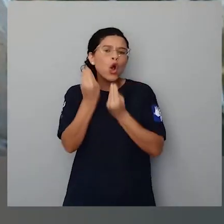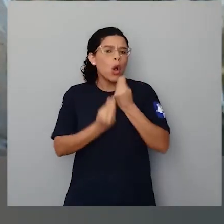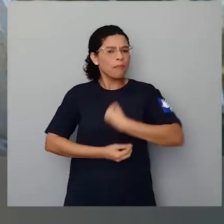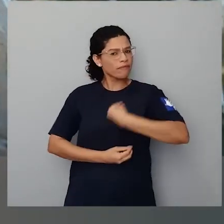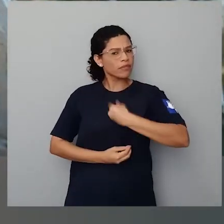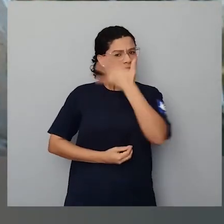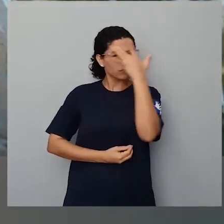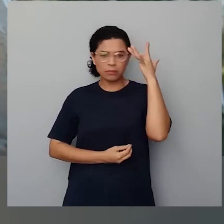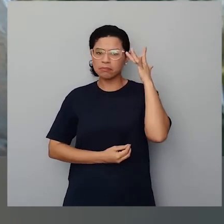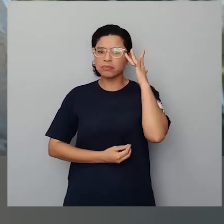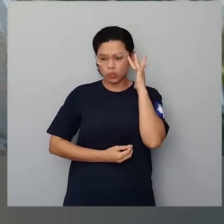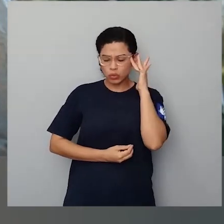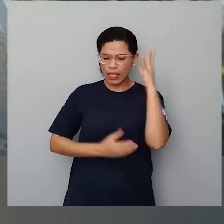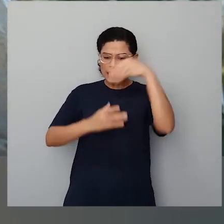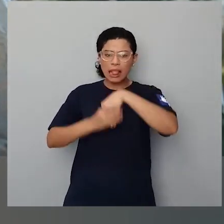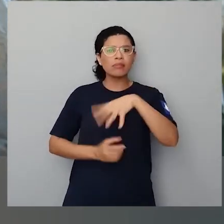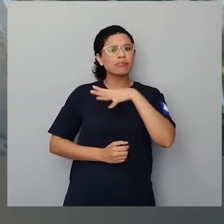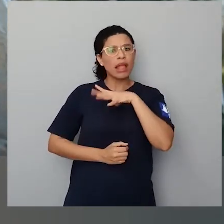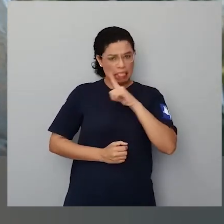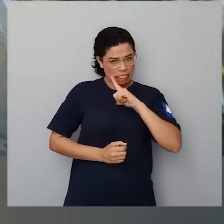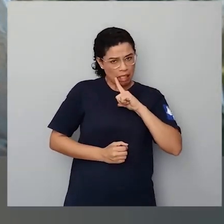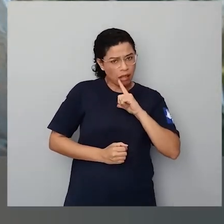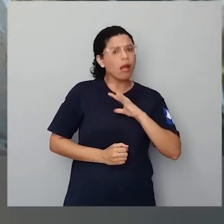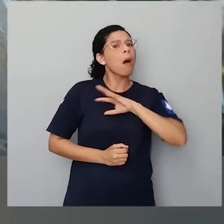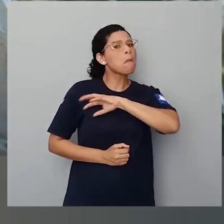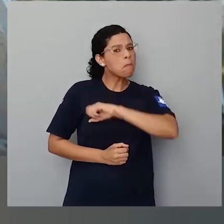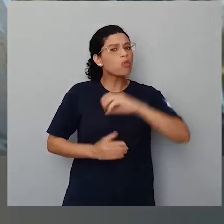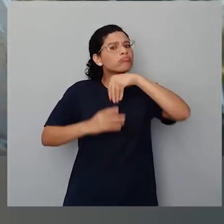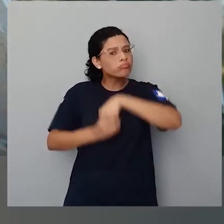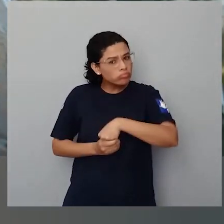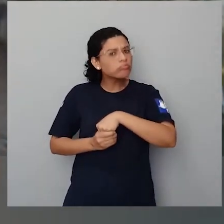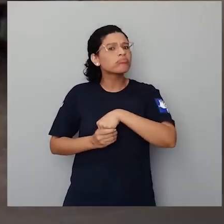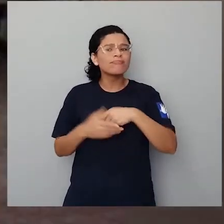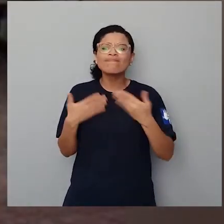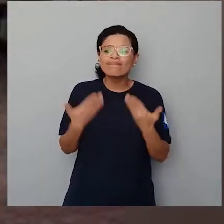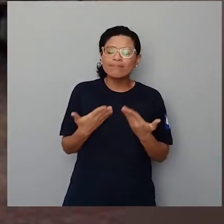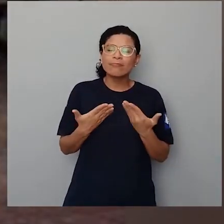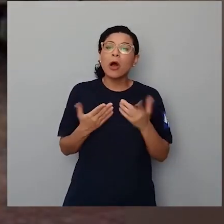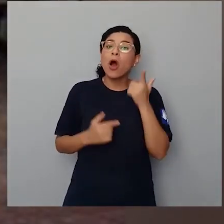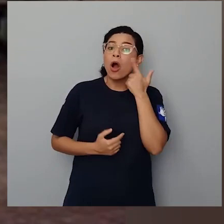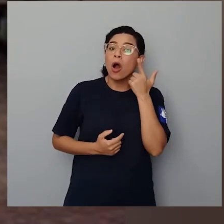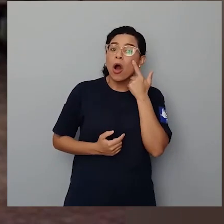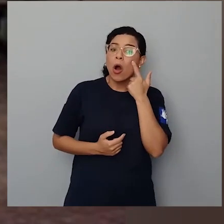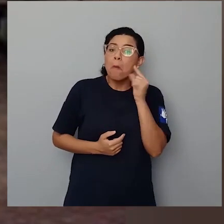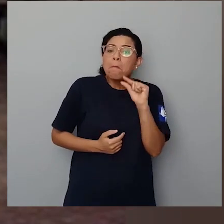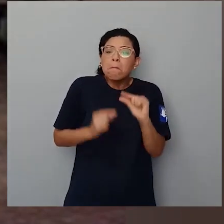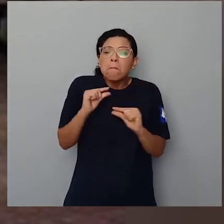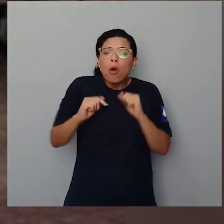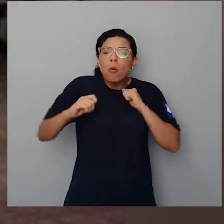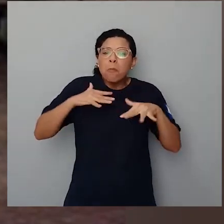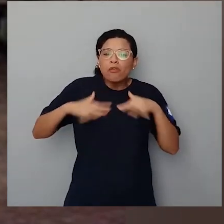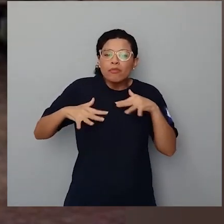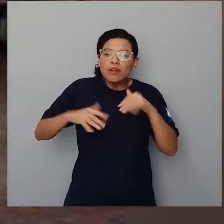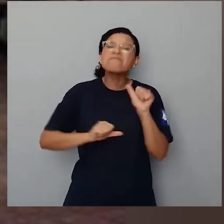na cidade? Existe amor nas cidades? E olhem só, uma pequena ação muda